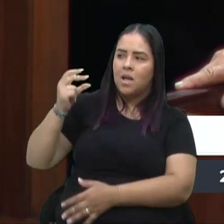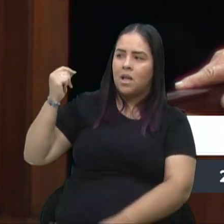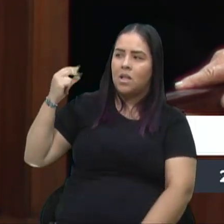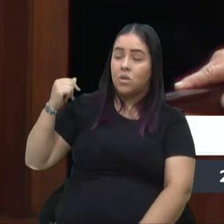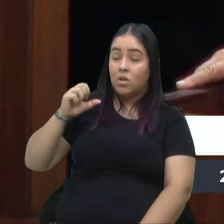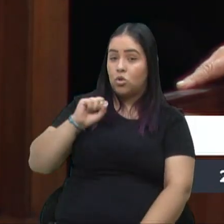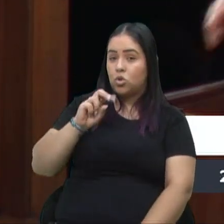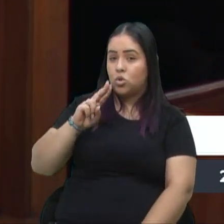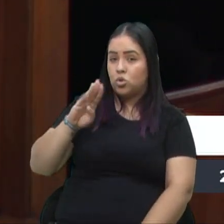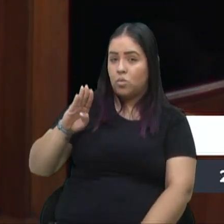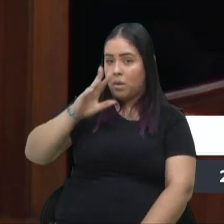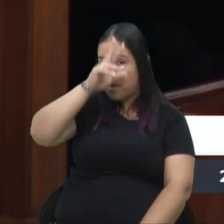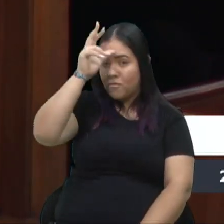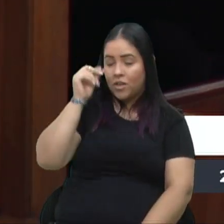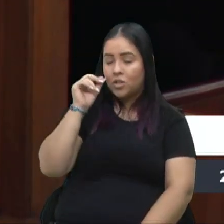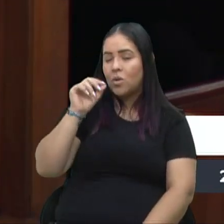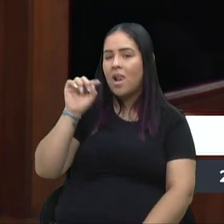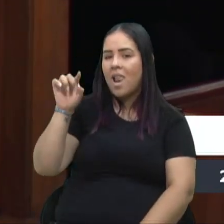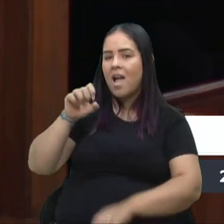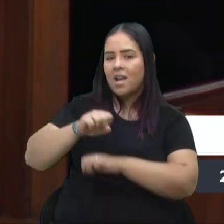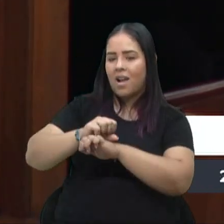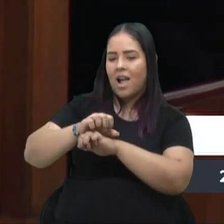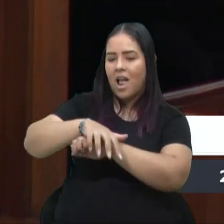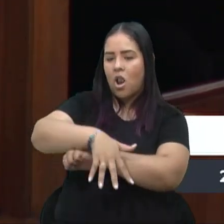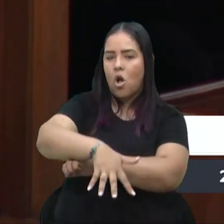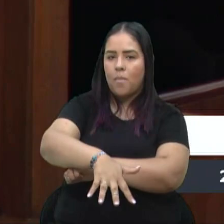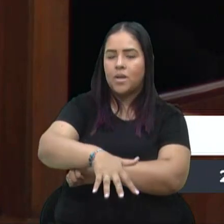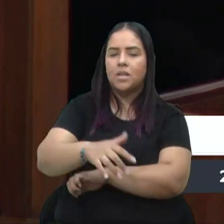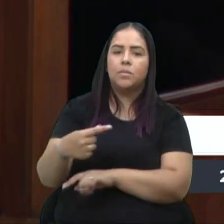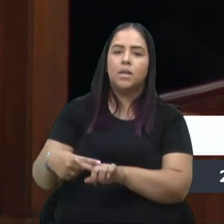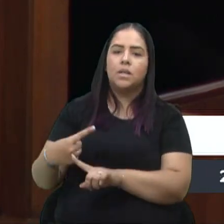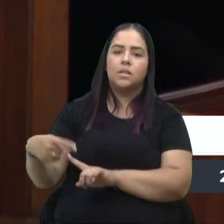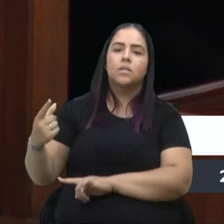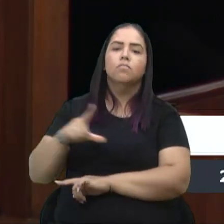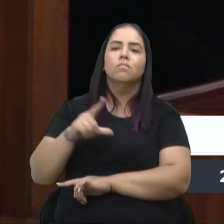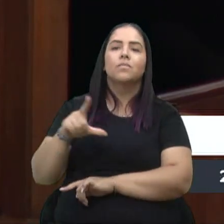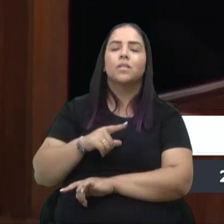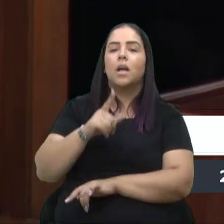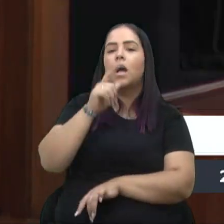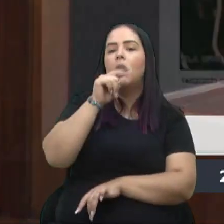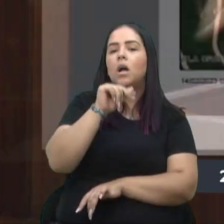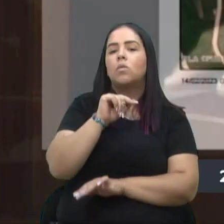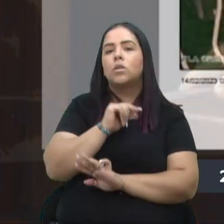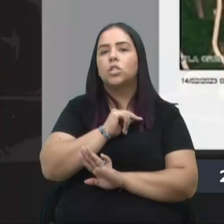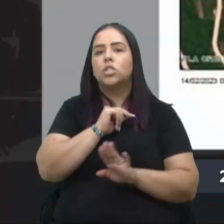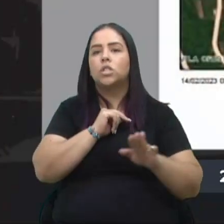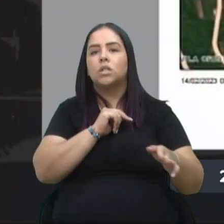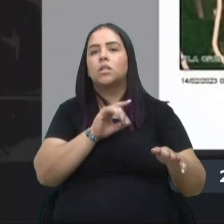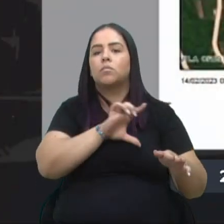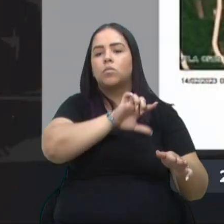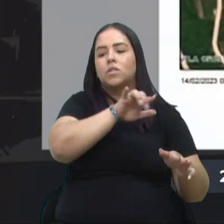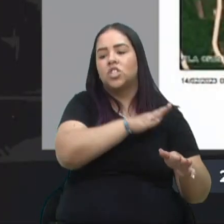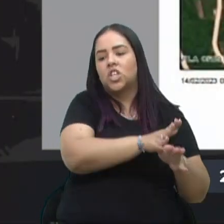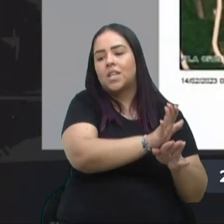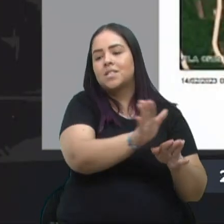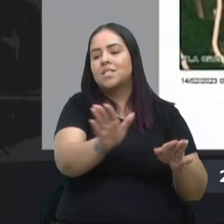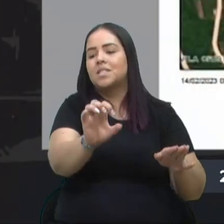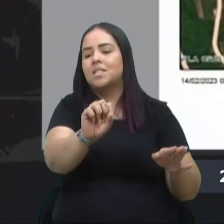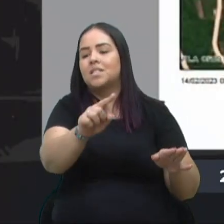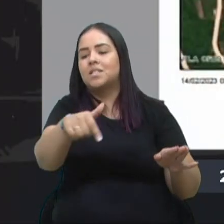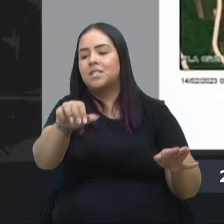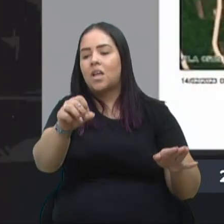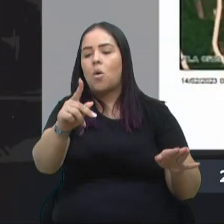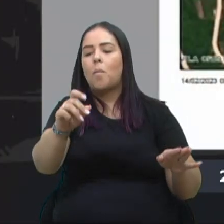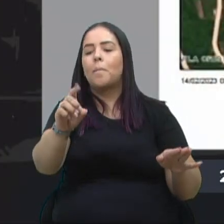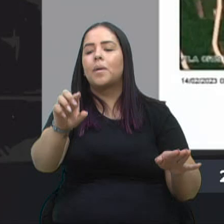galópolis água com a represa ela vai daqui para galópolis e depois ela chegou até São Pedro e aí depois ela